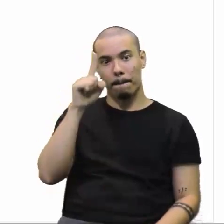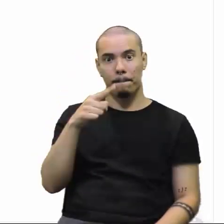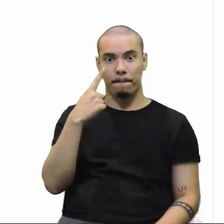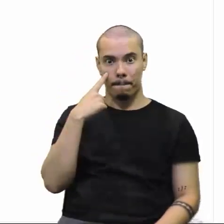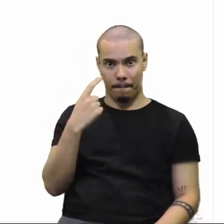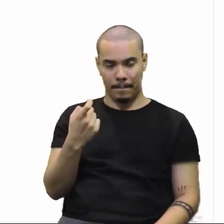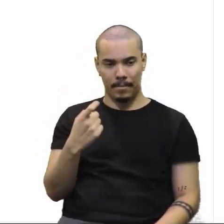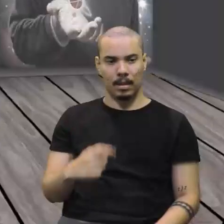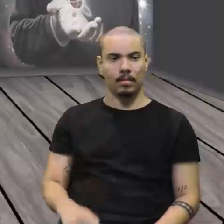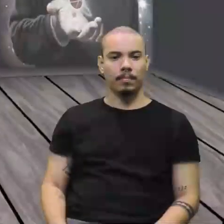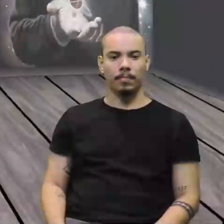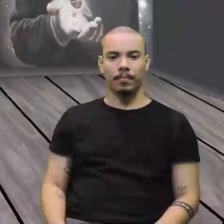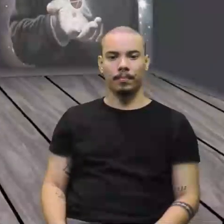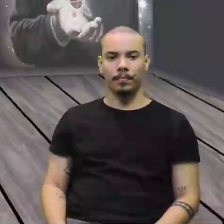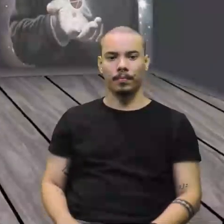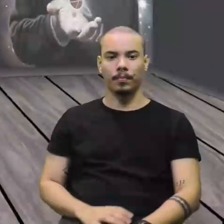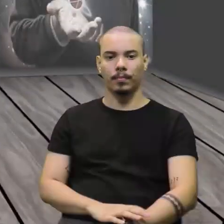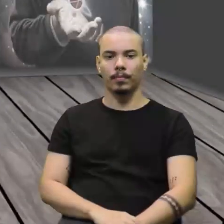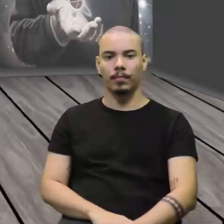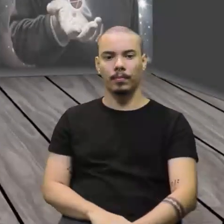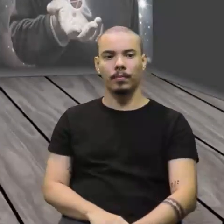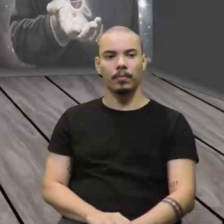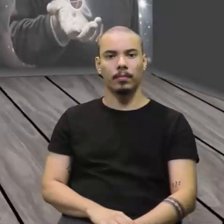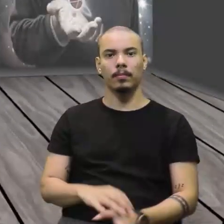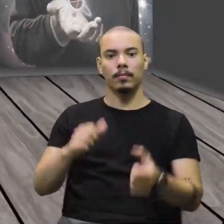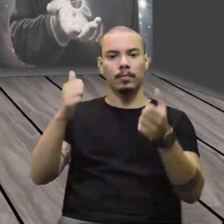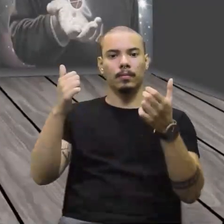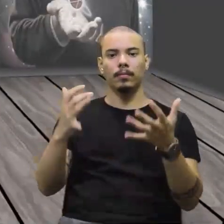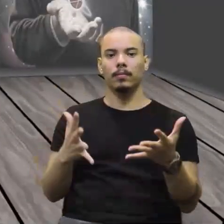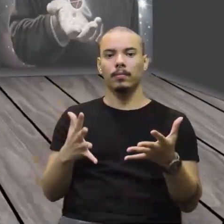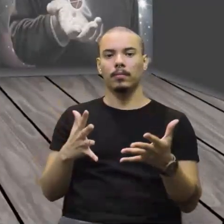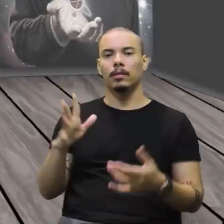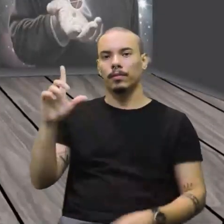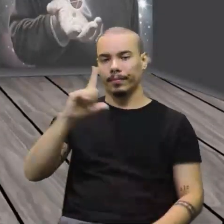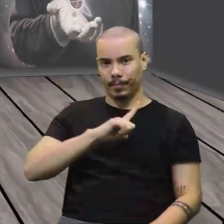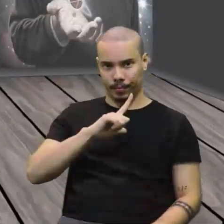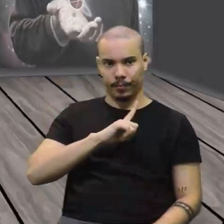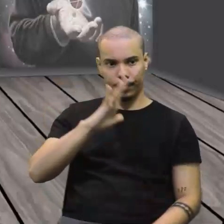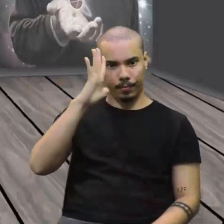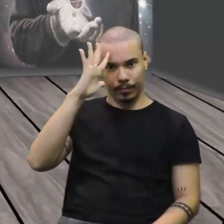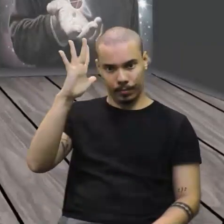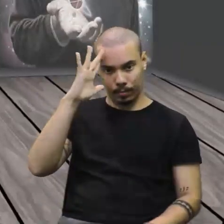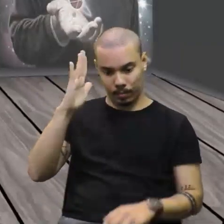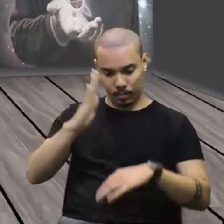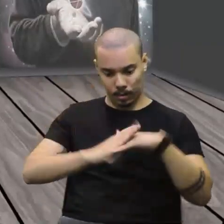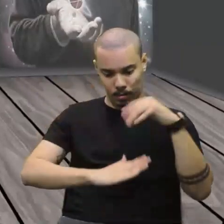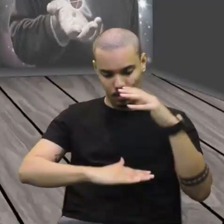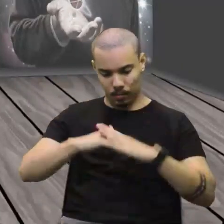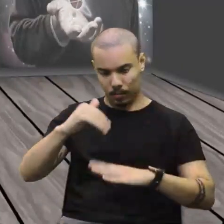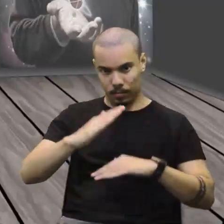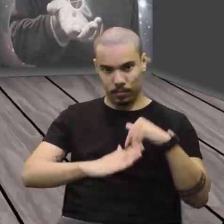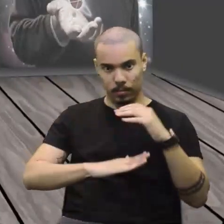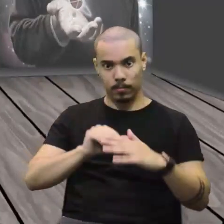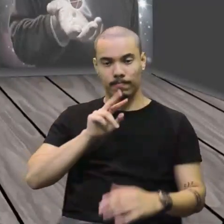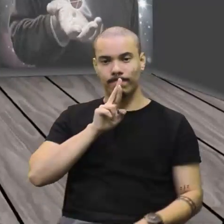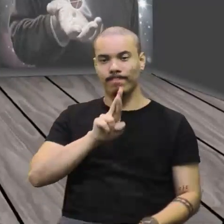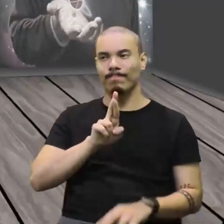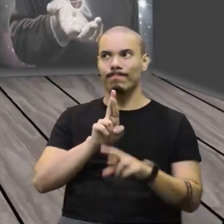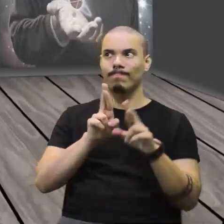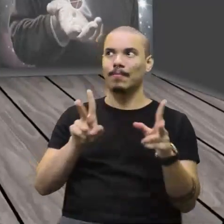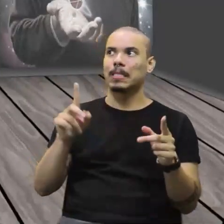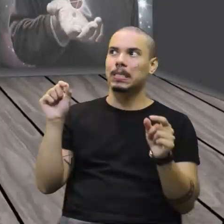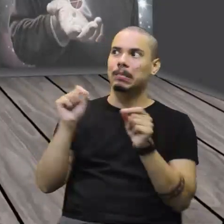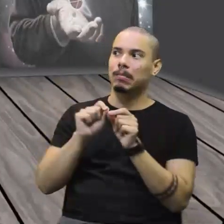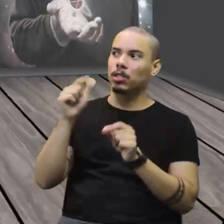interessante. Pessoal, olha aqui, fala assim, tinha teoria, mas na hora da prática dava resultado diferente. Aí fazia de